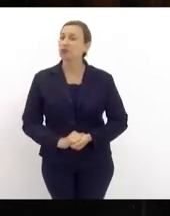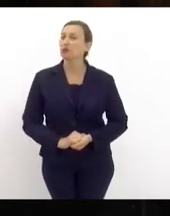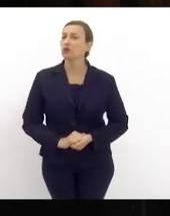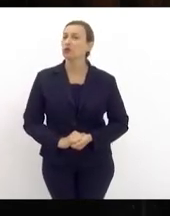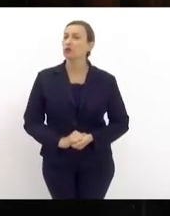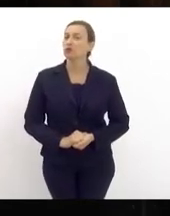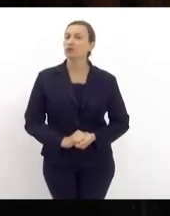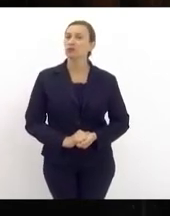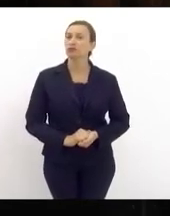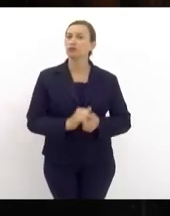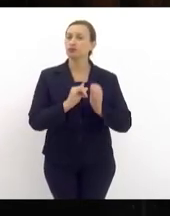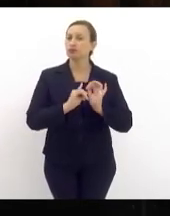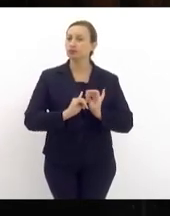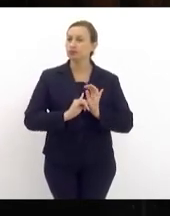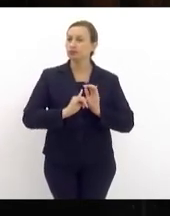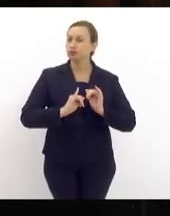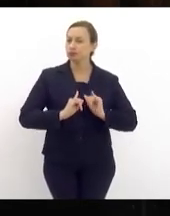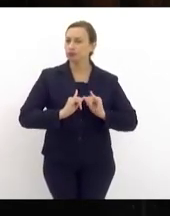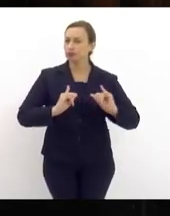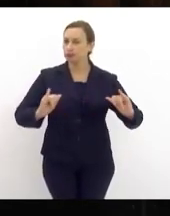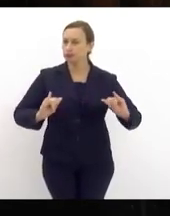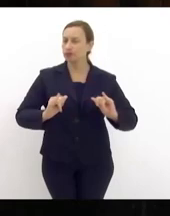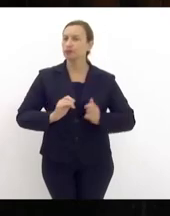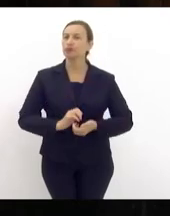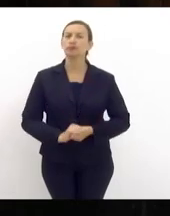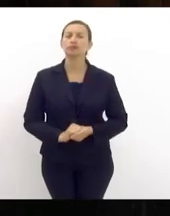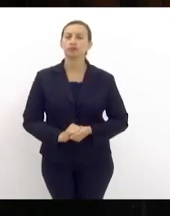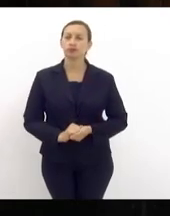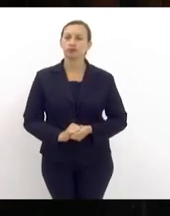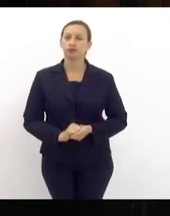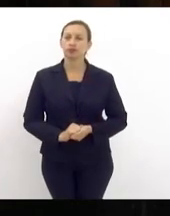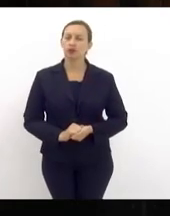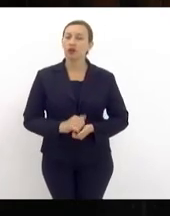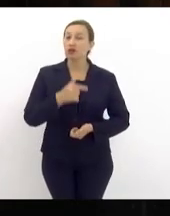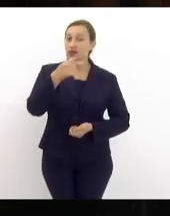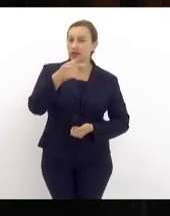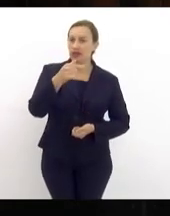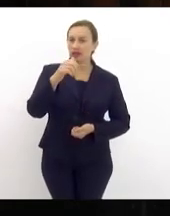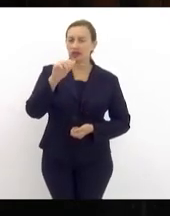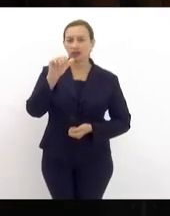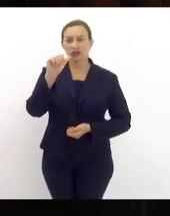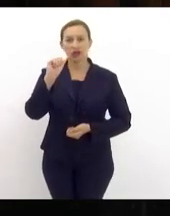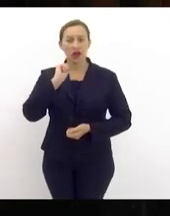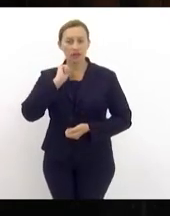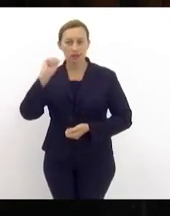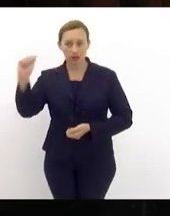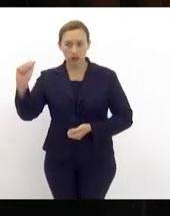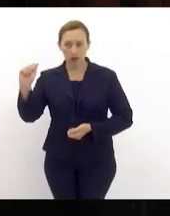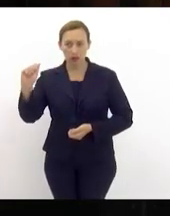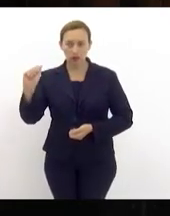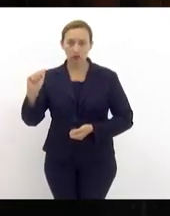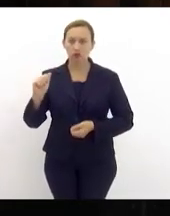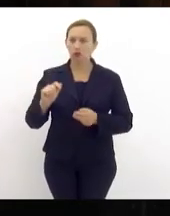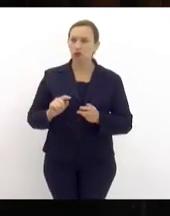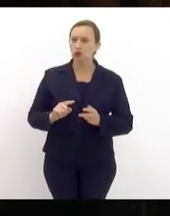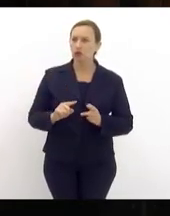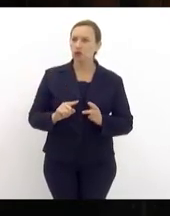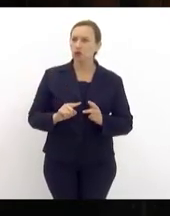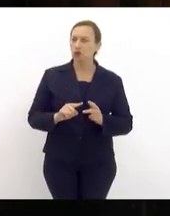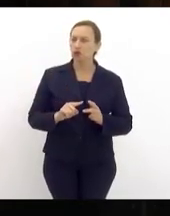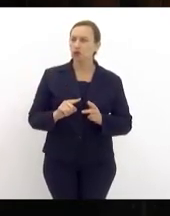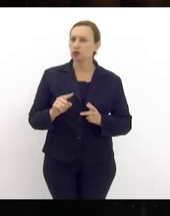fez publicar em 7 de abril e atualizou